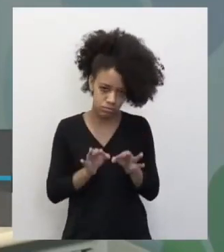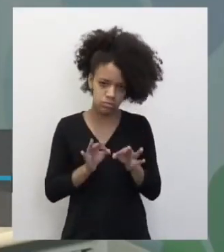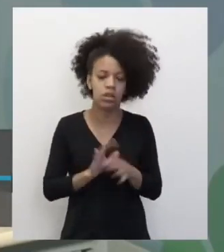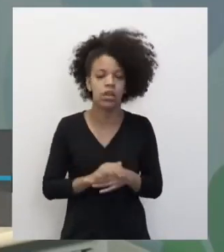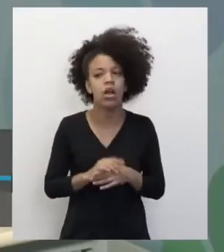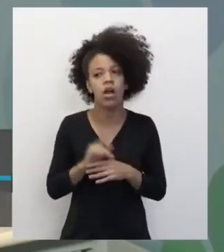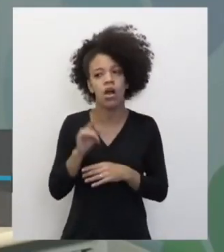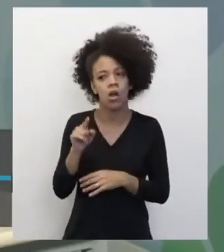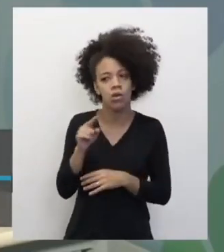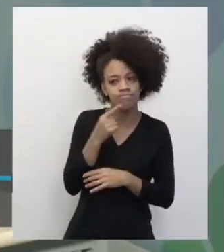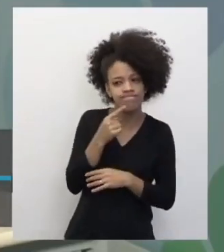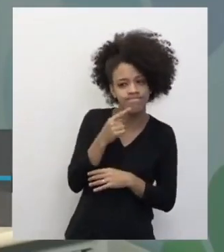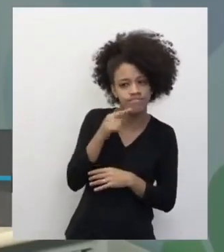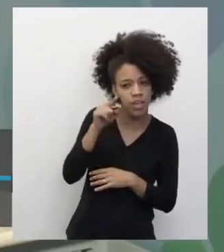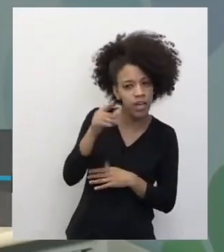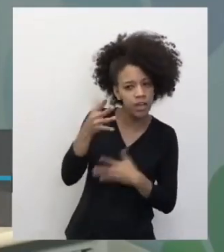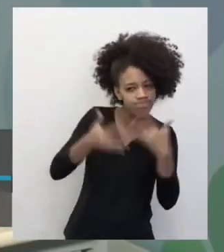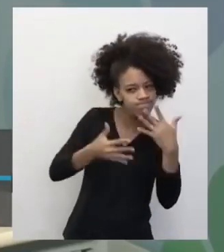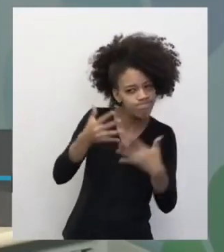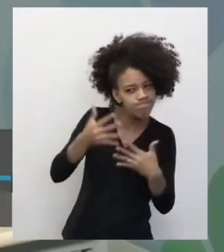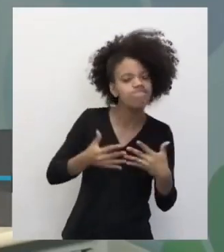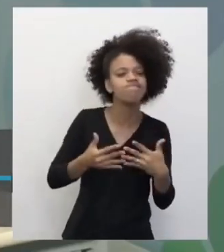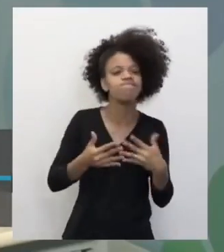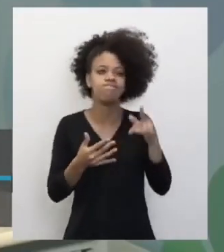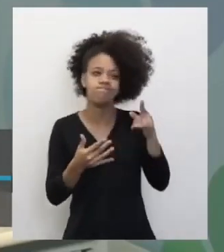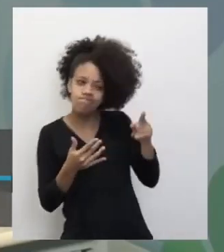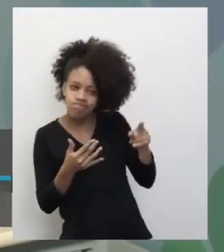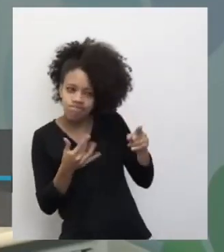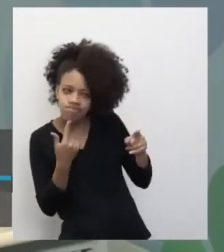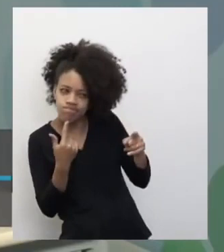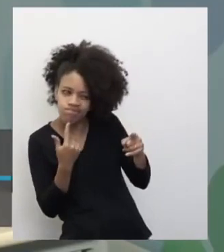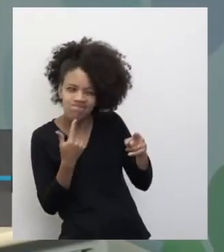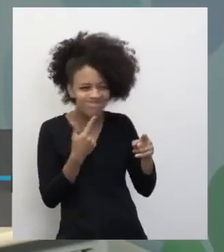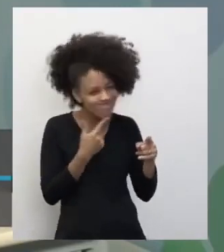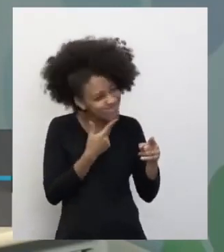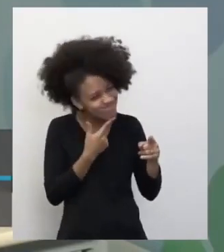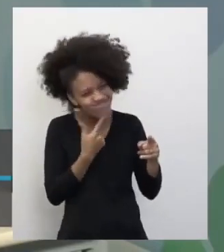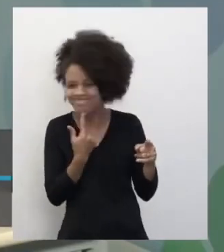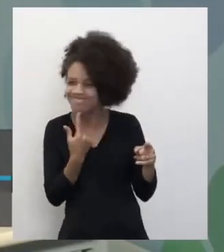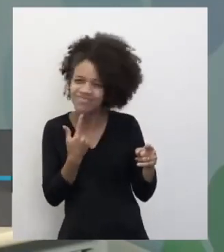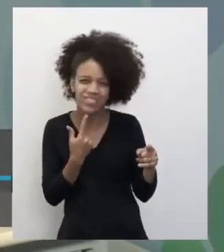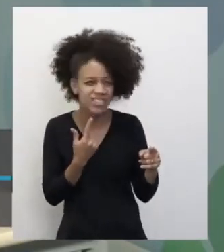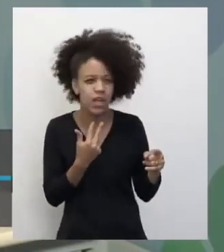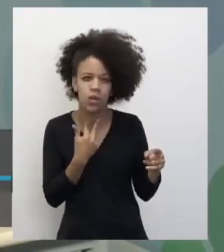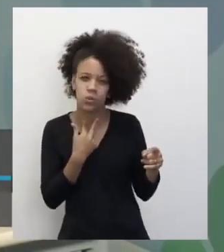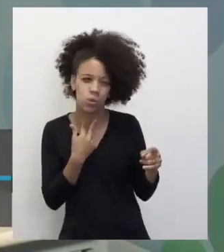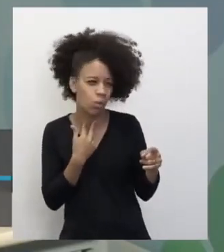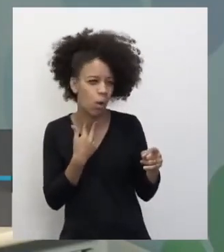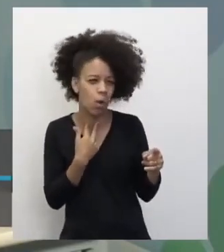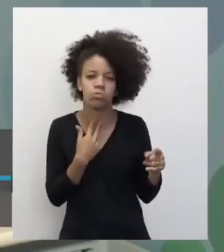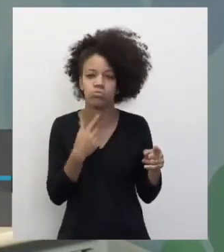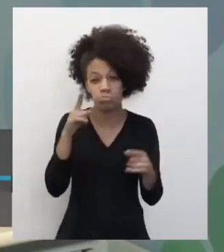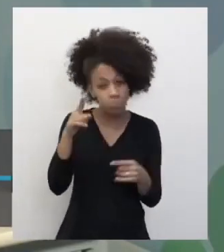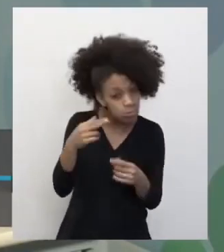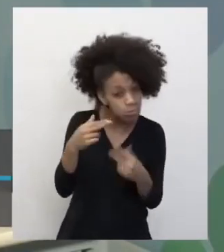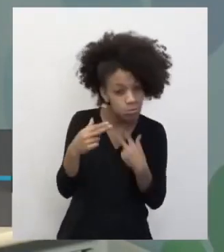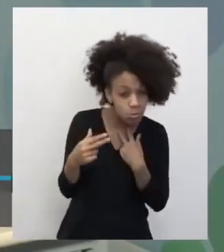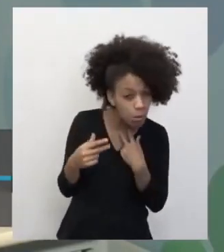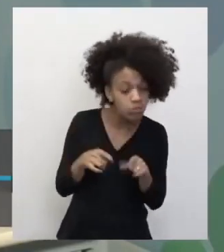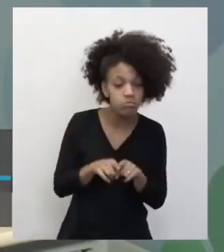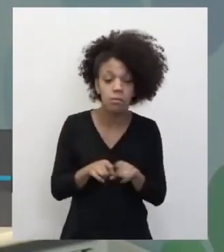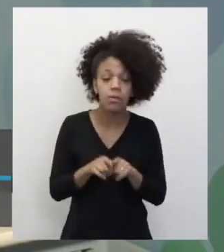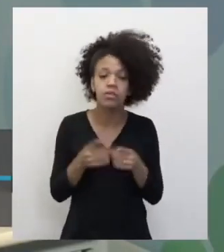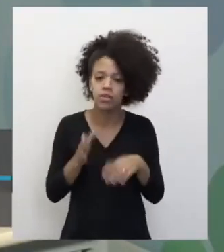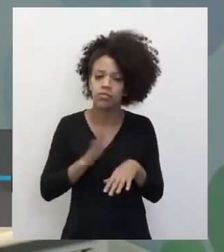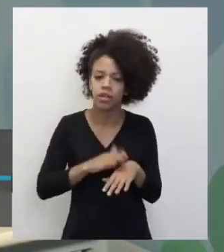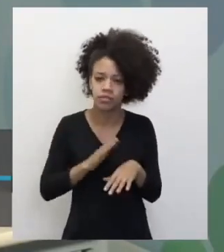ali não pode vazar. Ah, aquele poste ali de luz não pode ficar atrás da gente. Uhum. Então, aí a gente faz